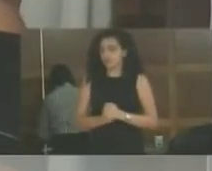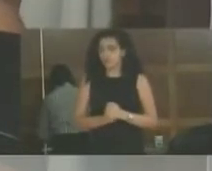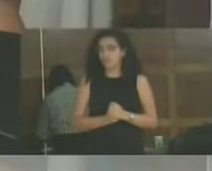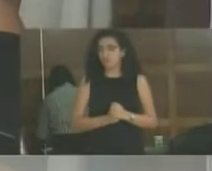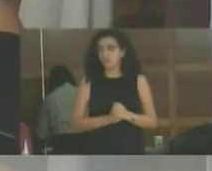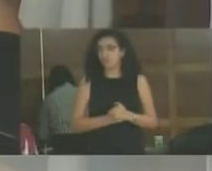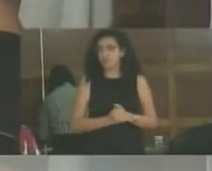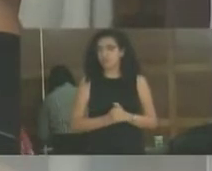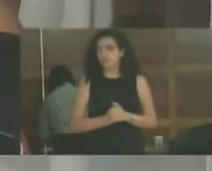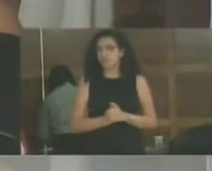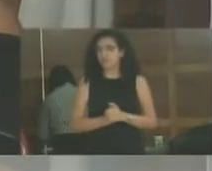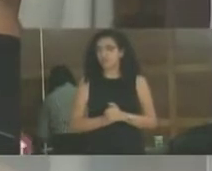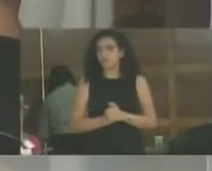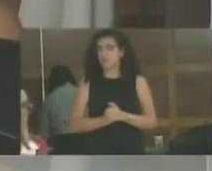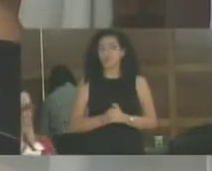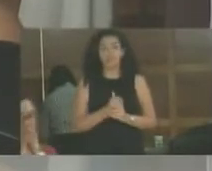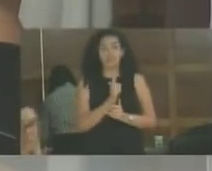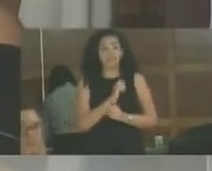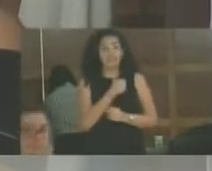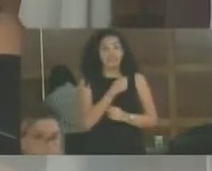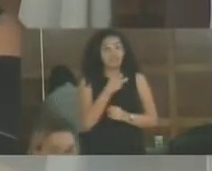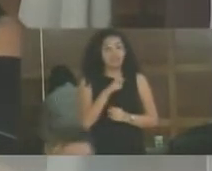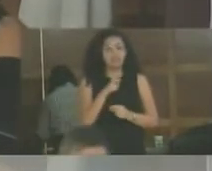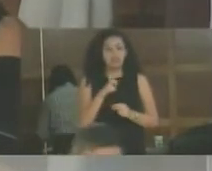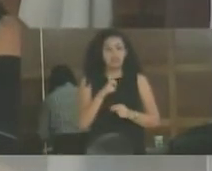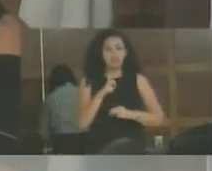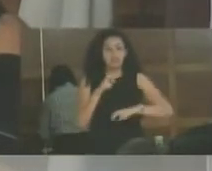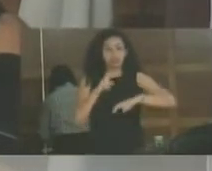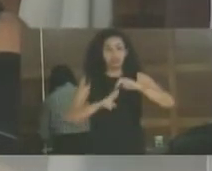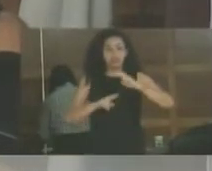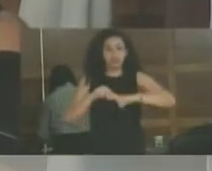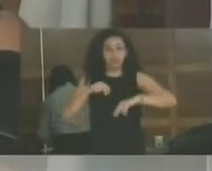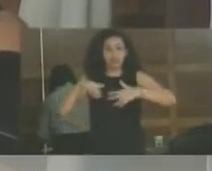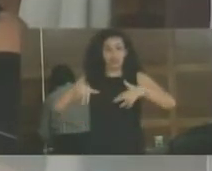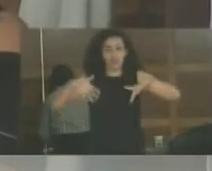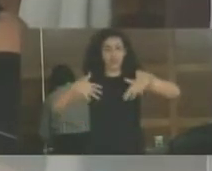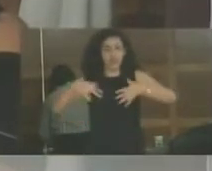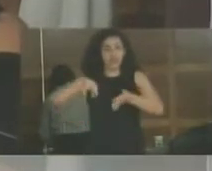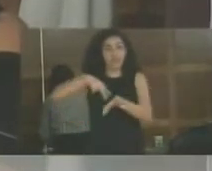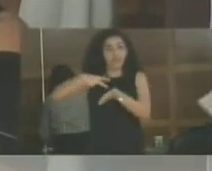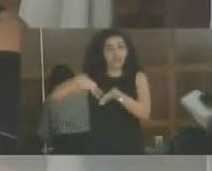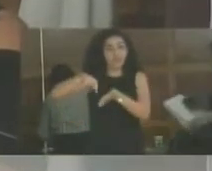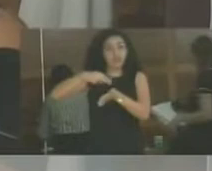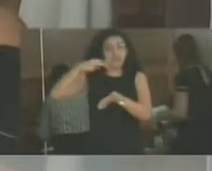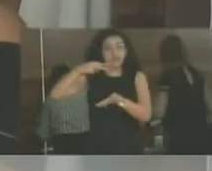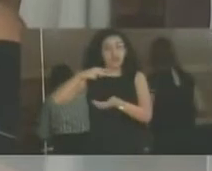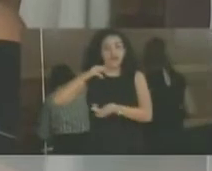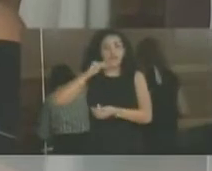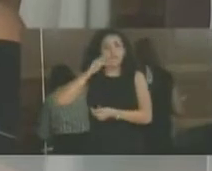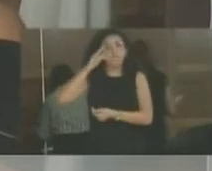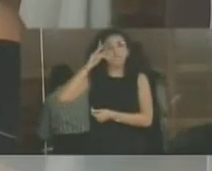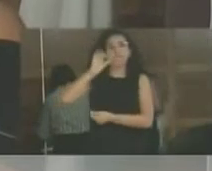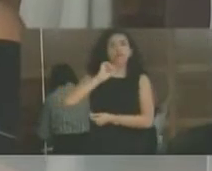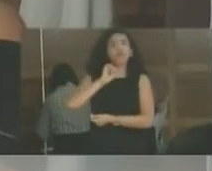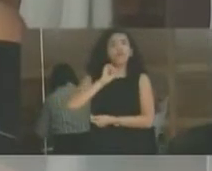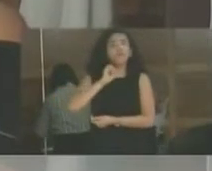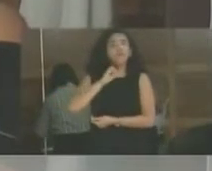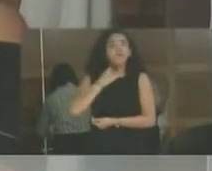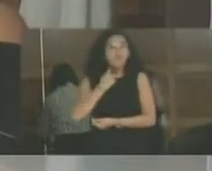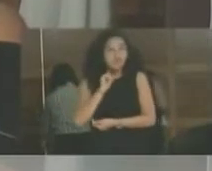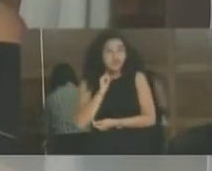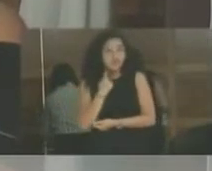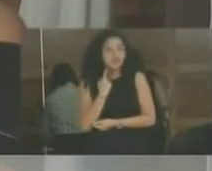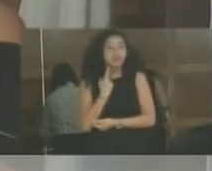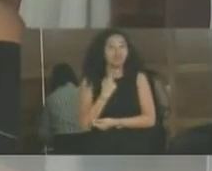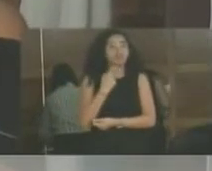né? E a gente vai ter 15 quadrilhas, já tem 15 quadrilhas inscritas do Rio, Minas e São Paulo. É uma festa linda, que a gente